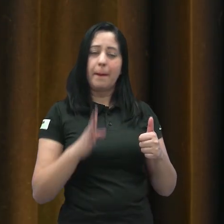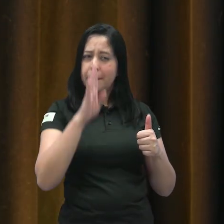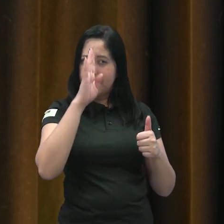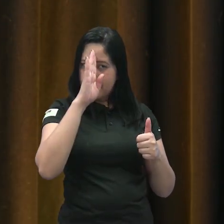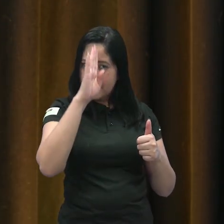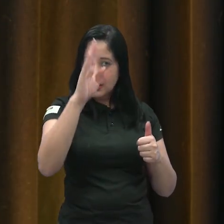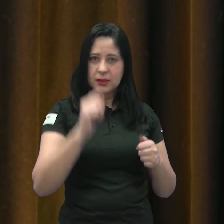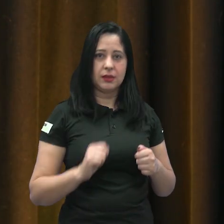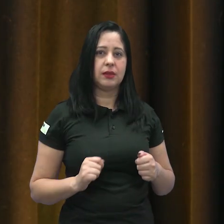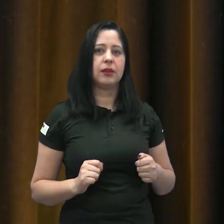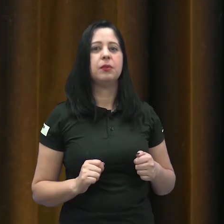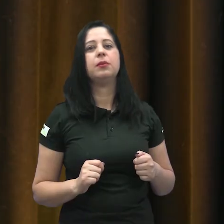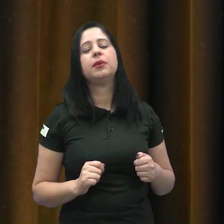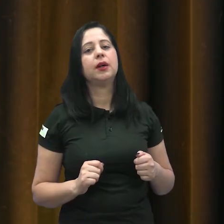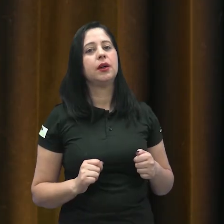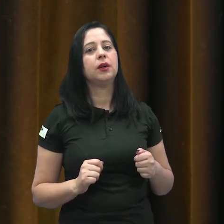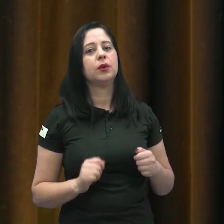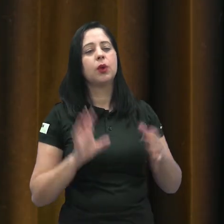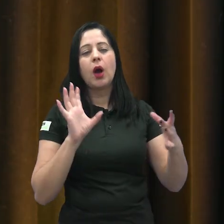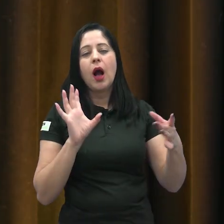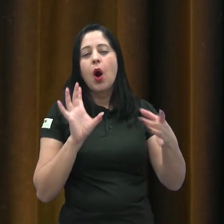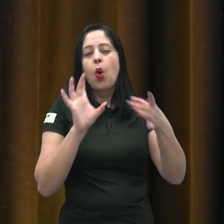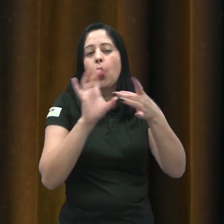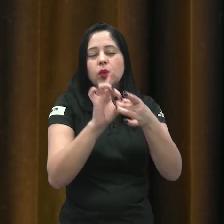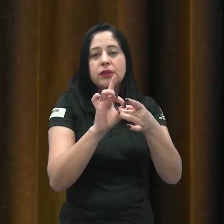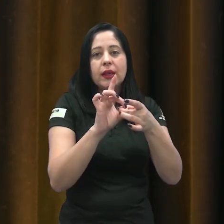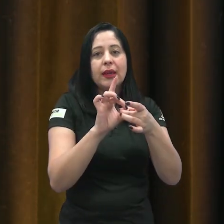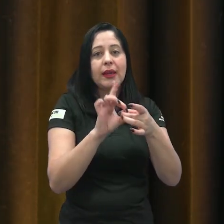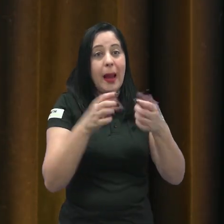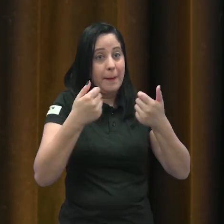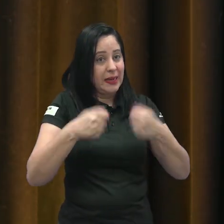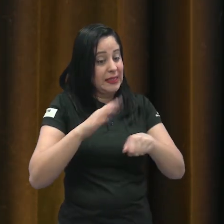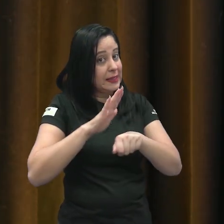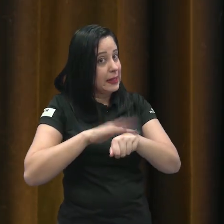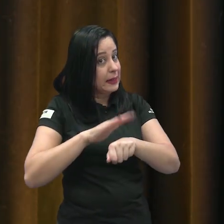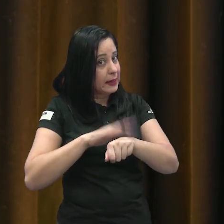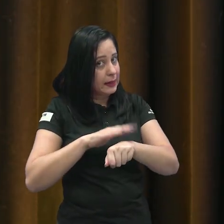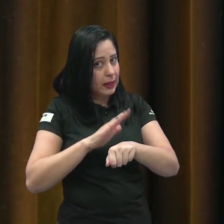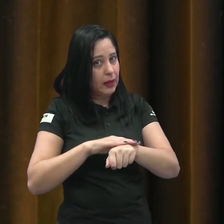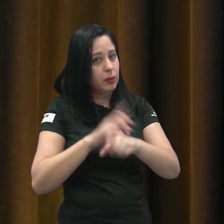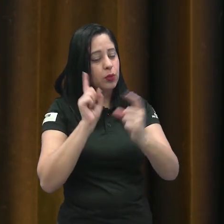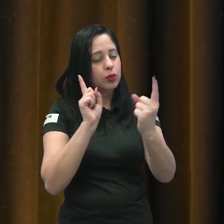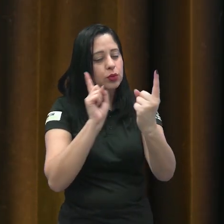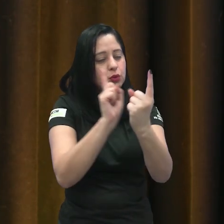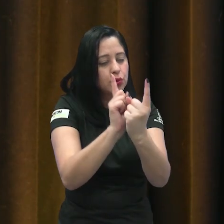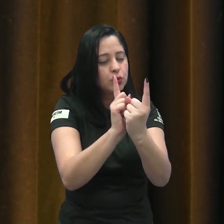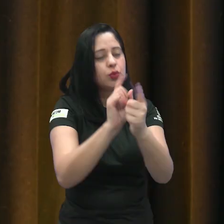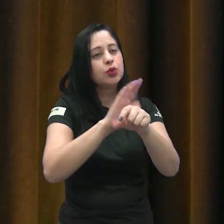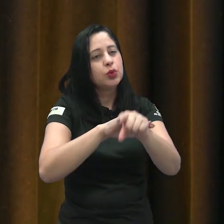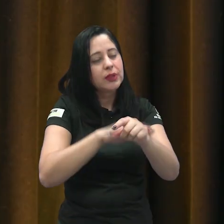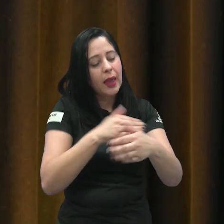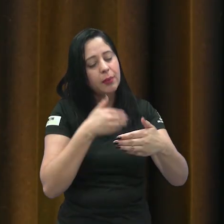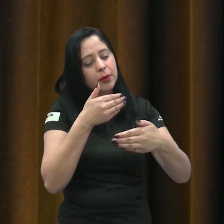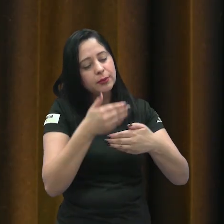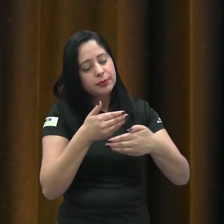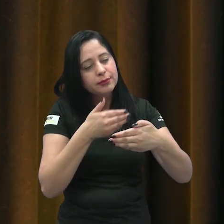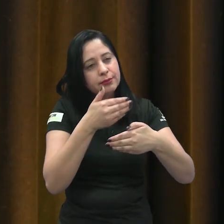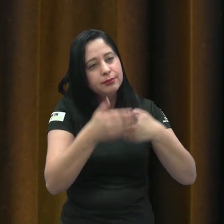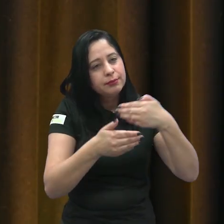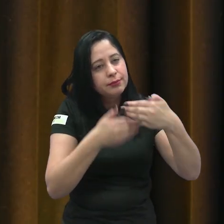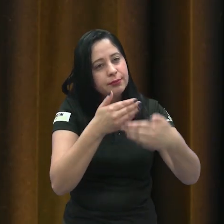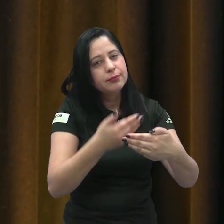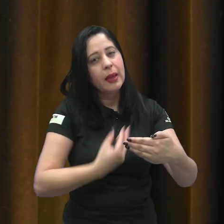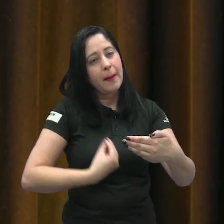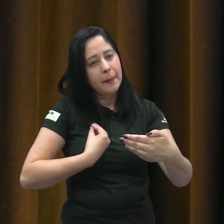principais é dessa conexão. Eu preciso de tempo junto com a pessoa. Eu preciso de